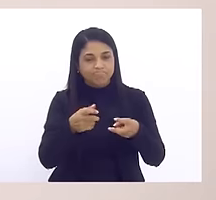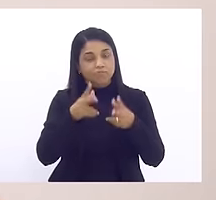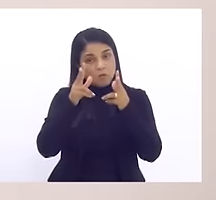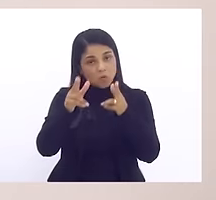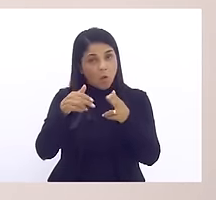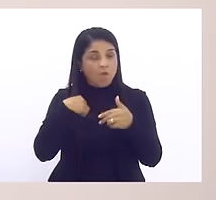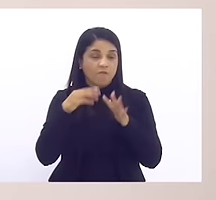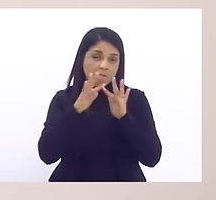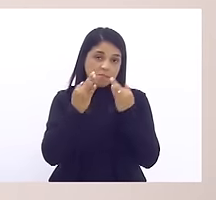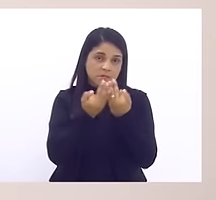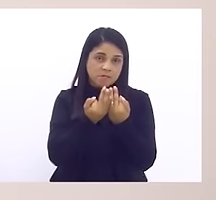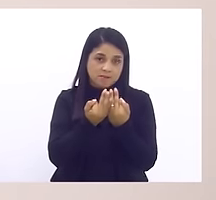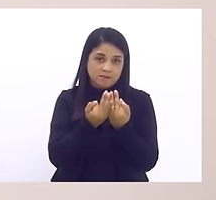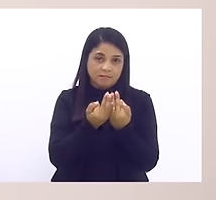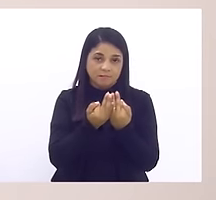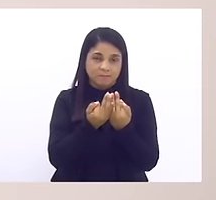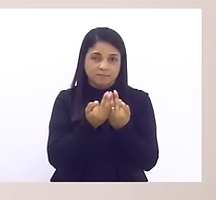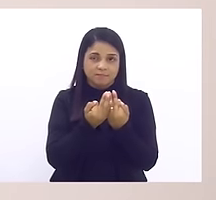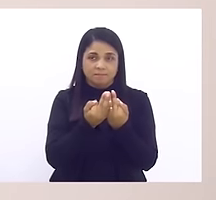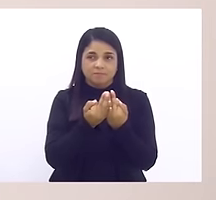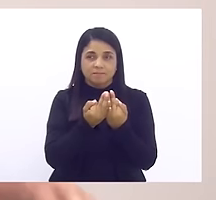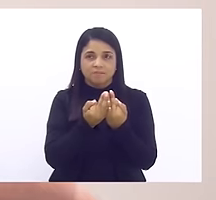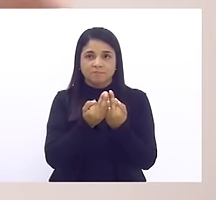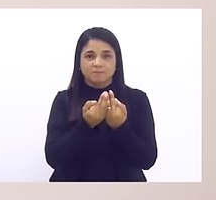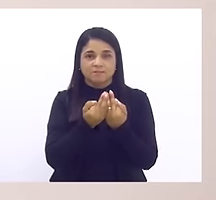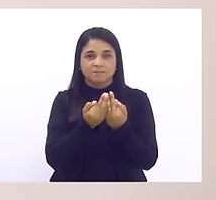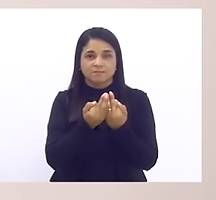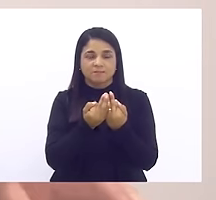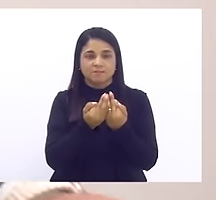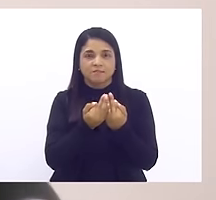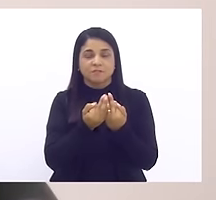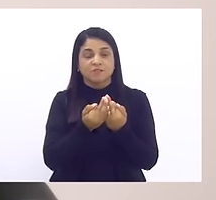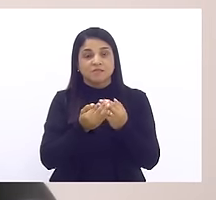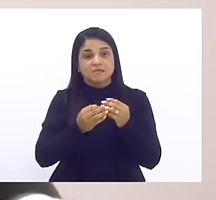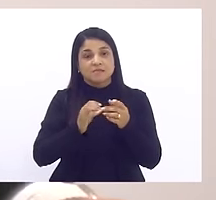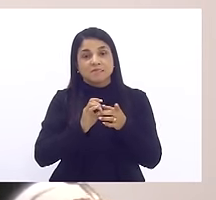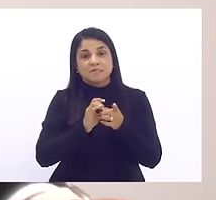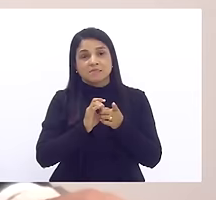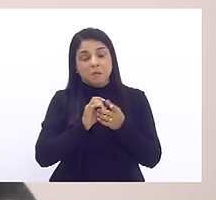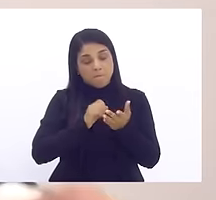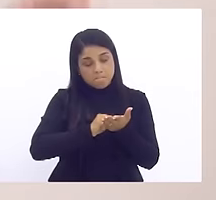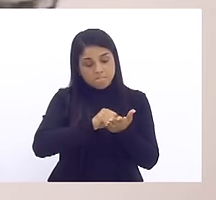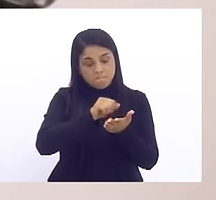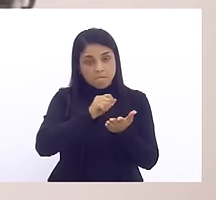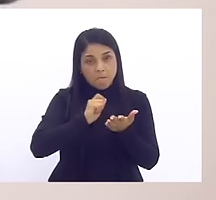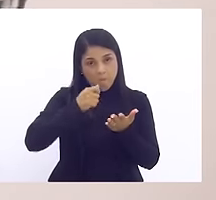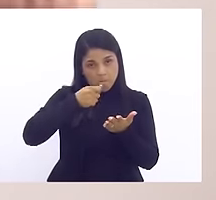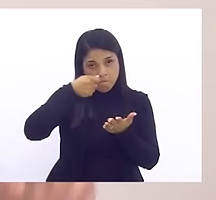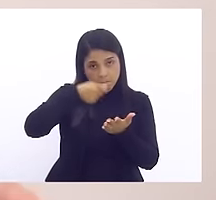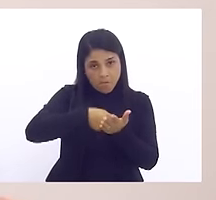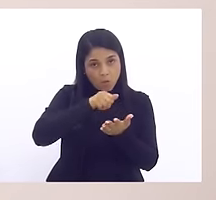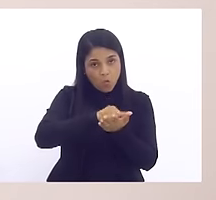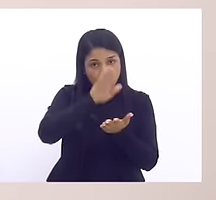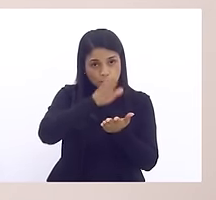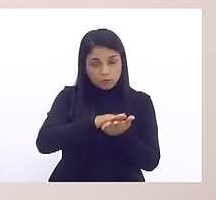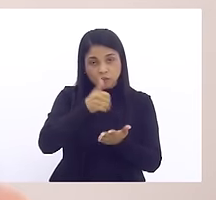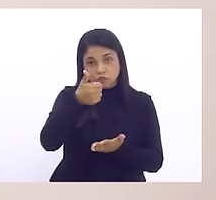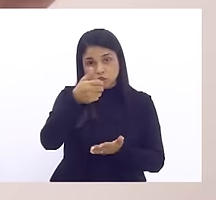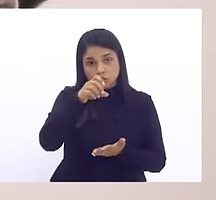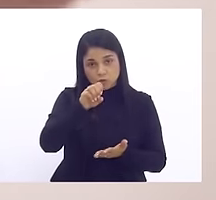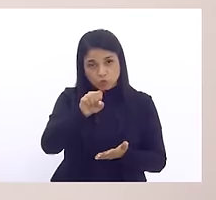que tinha soltado soltaram o seu veículo a 18 dias e aí ela aí eu peço bom senso